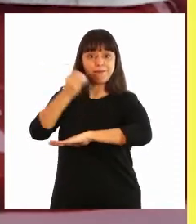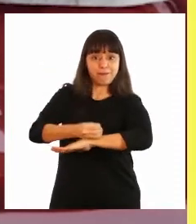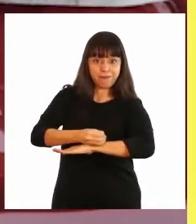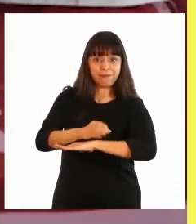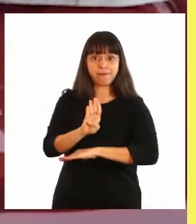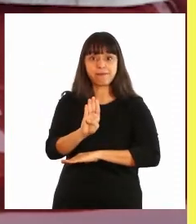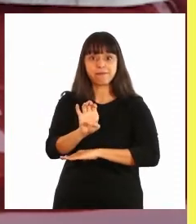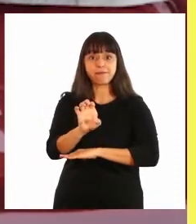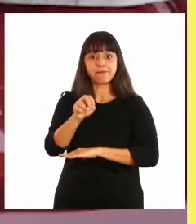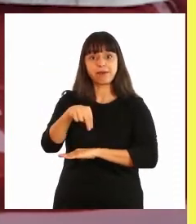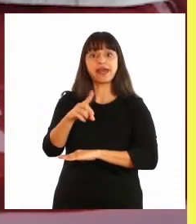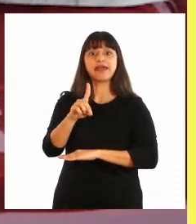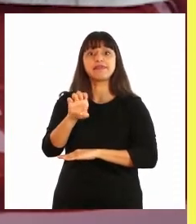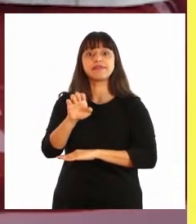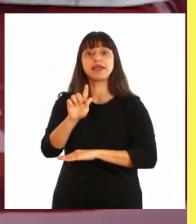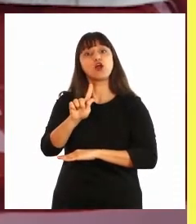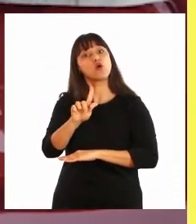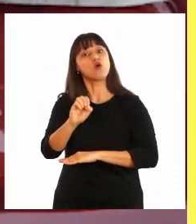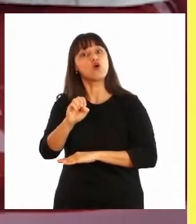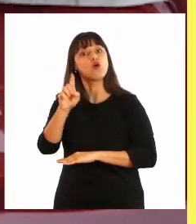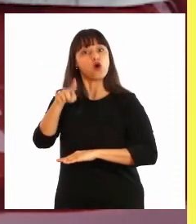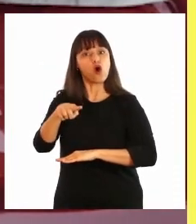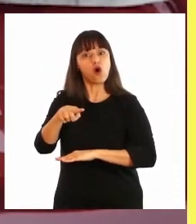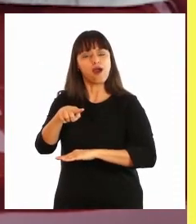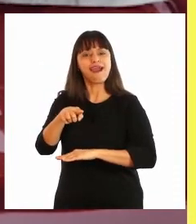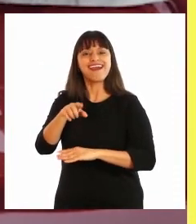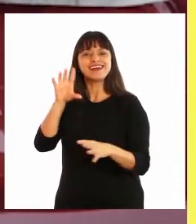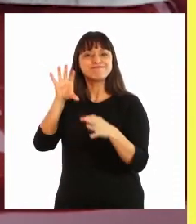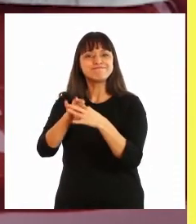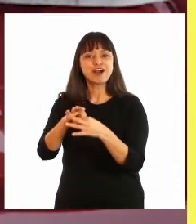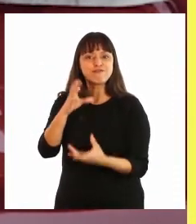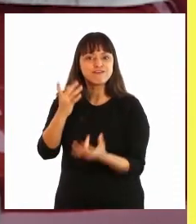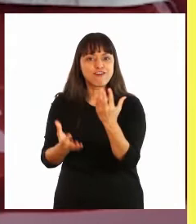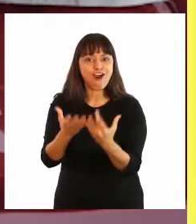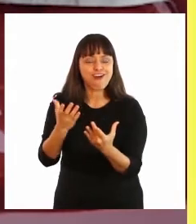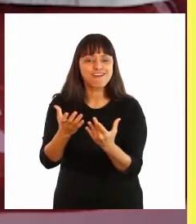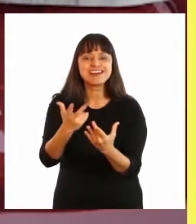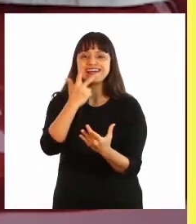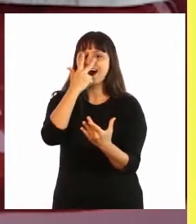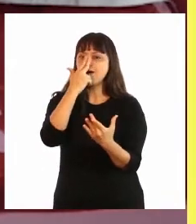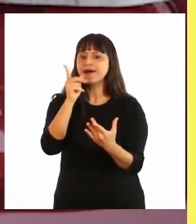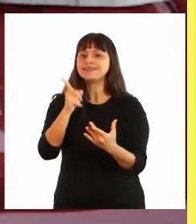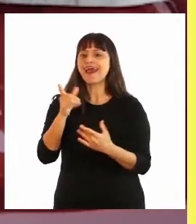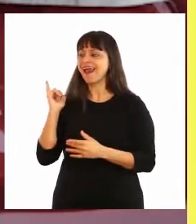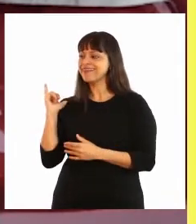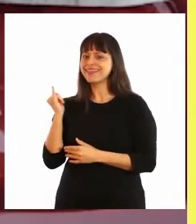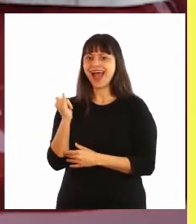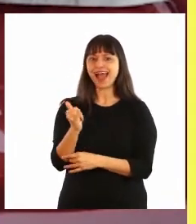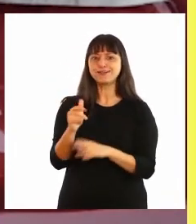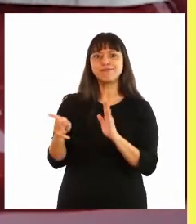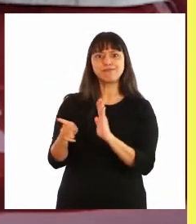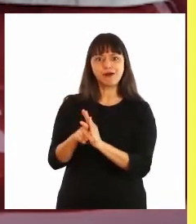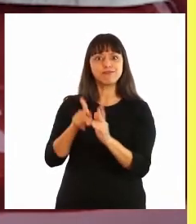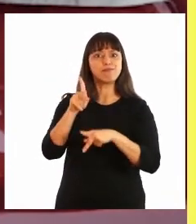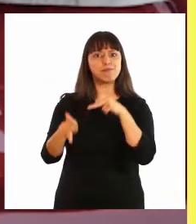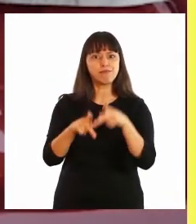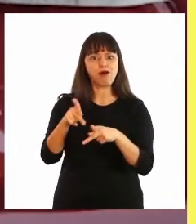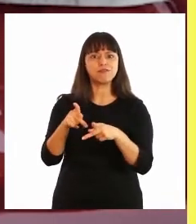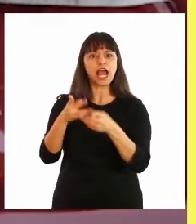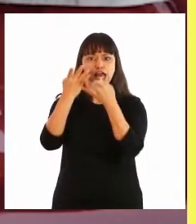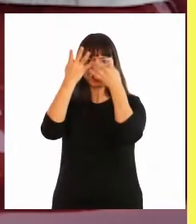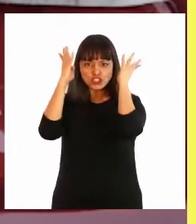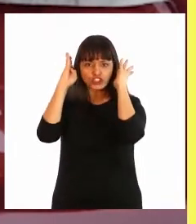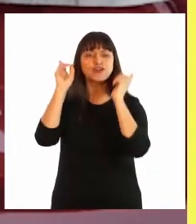se trata do fogo, para mim vem justo dentro das narrativas indígenas que fogo é esse, né? Então